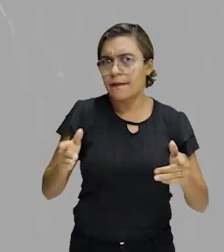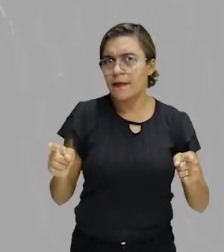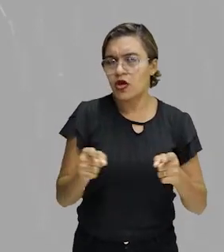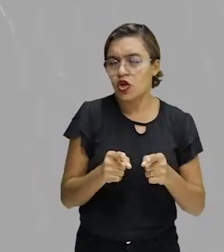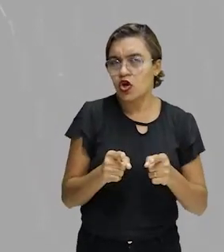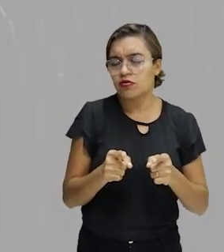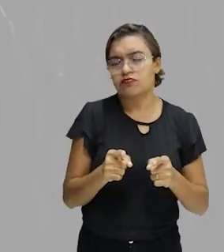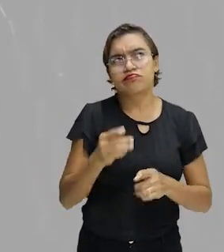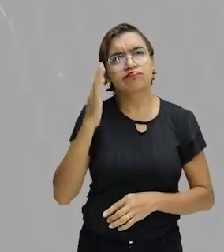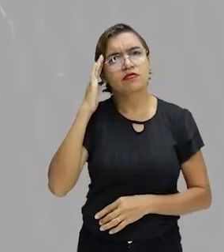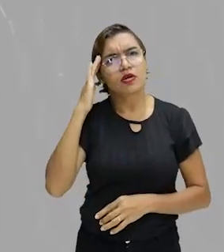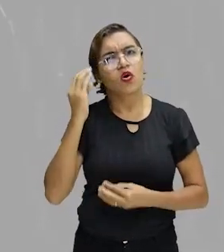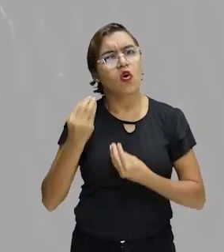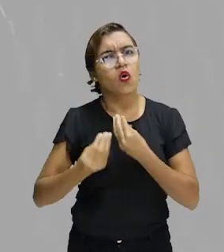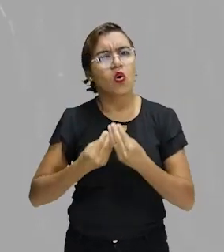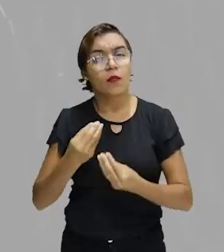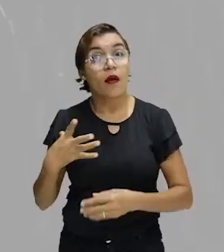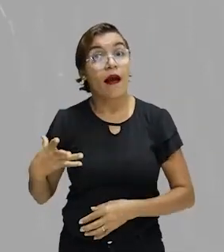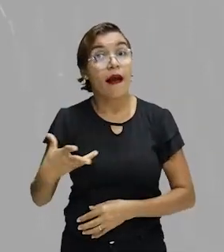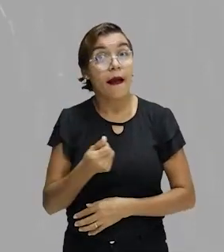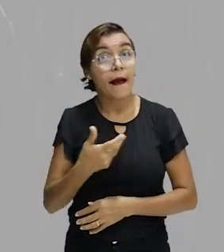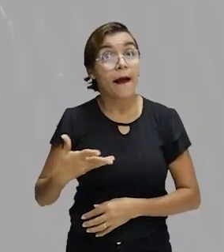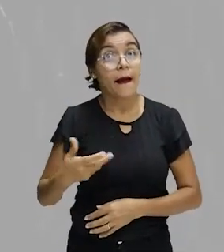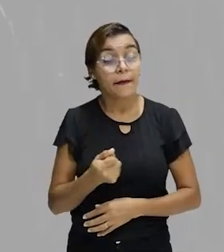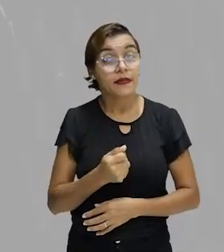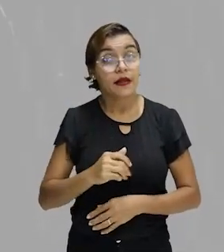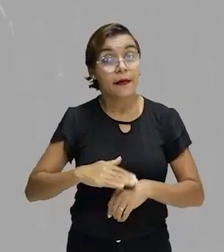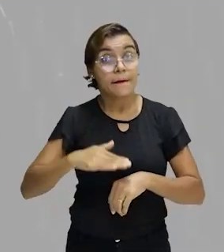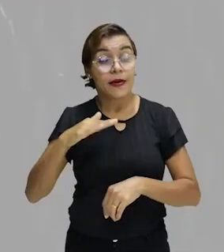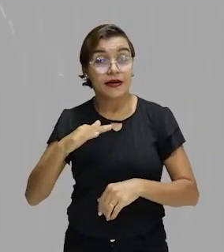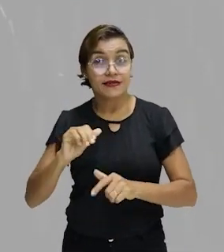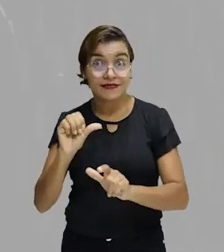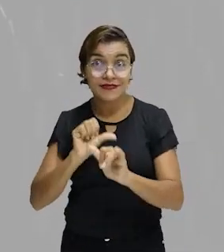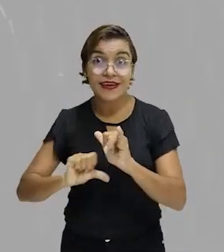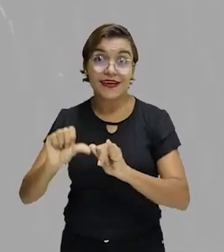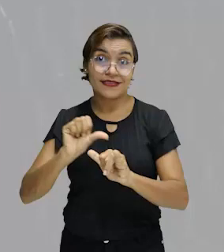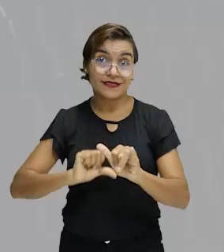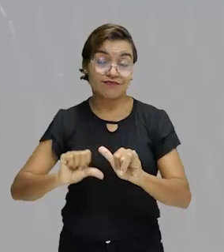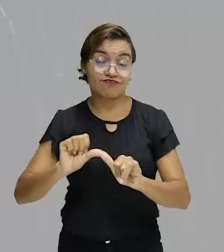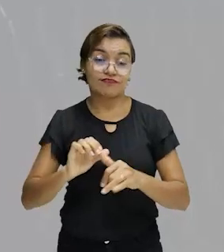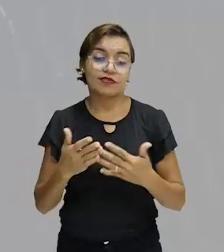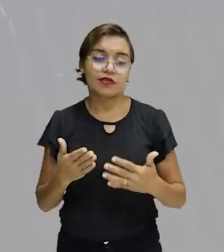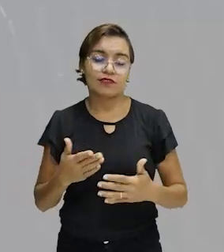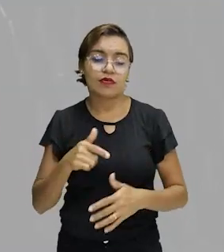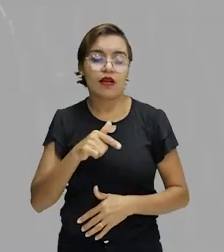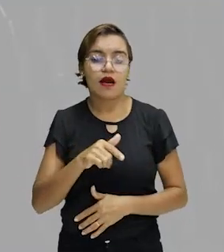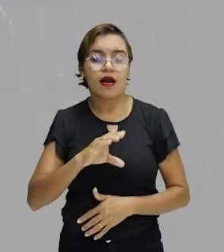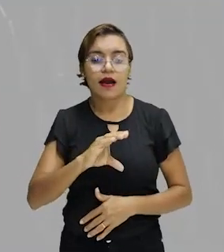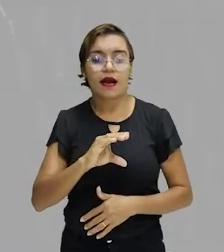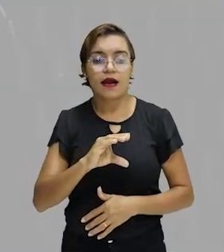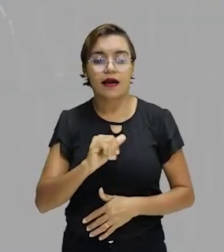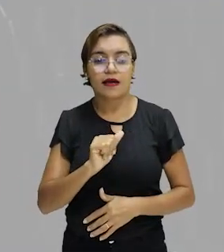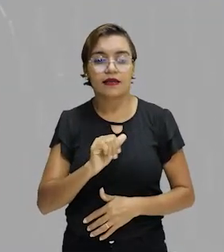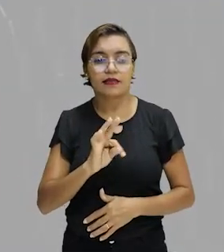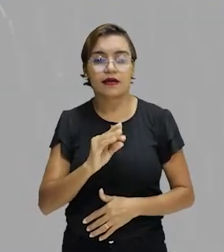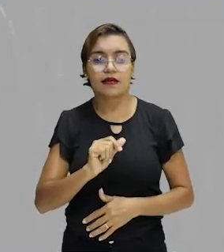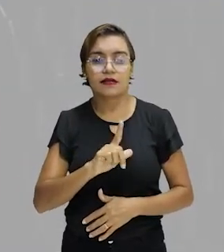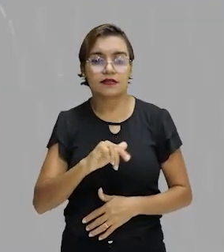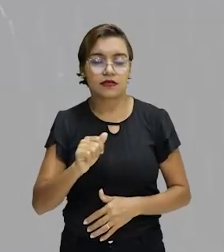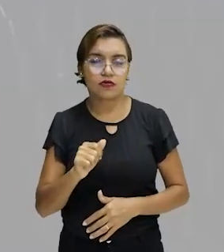que a gente entende, mais rápida será a reação. Então, os catalisadores eles promovem um